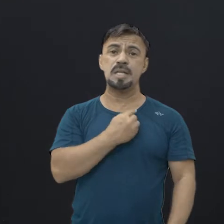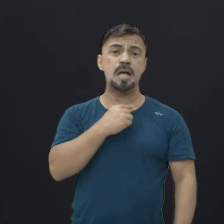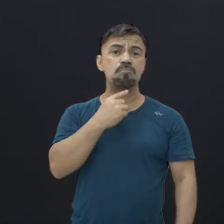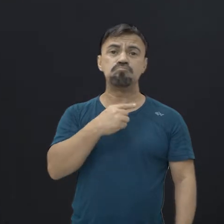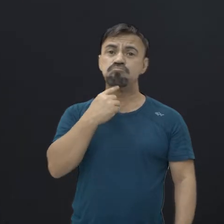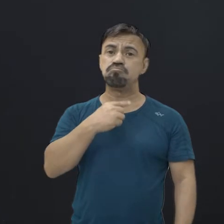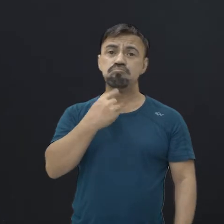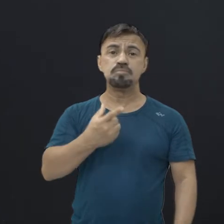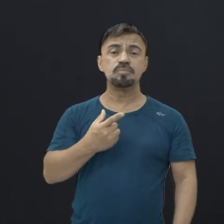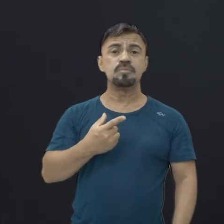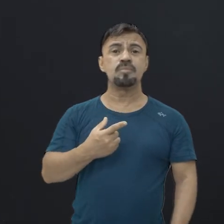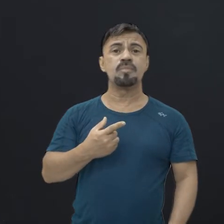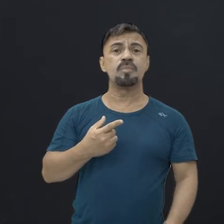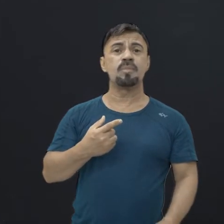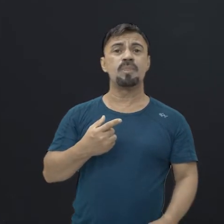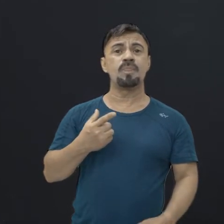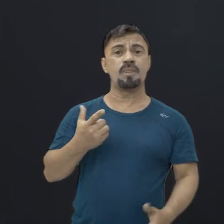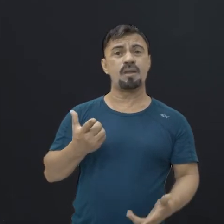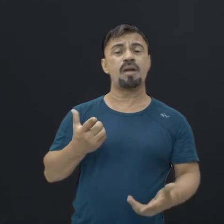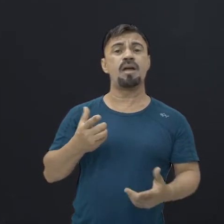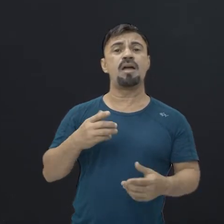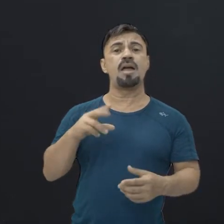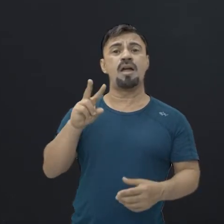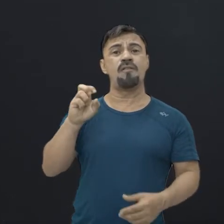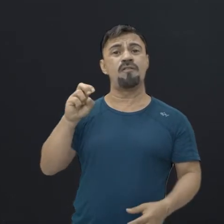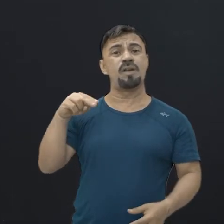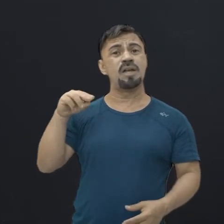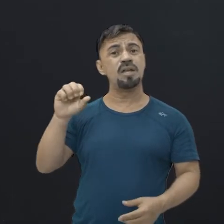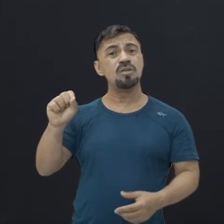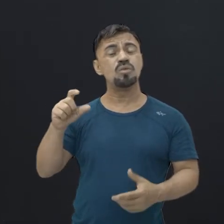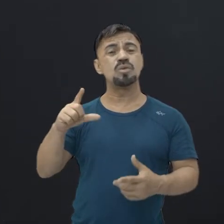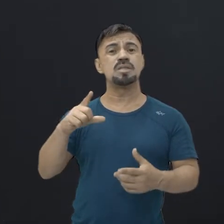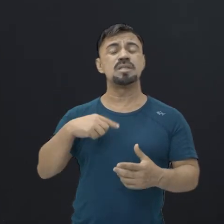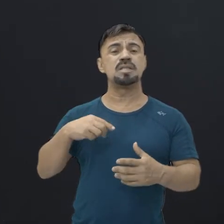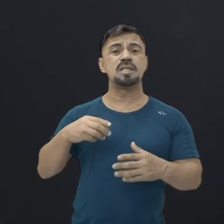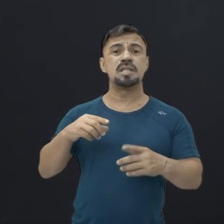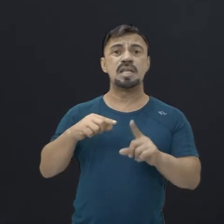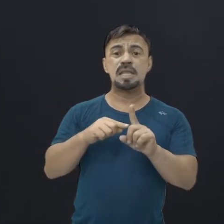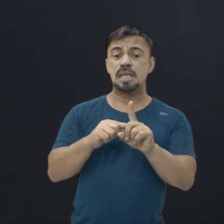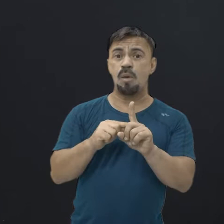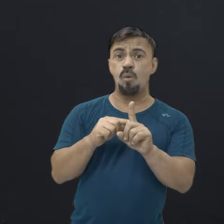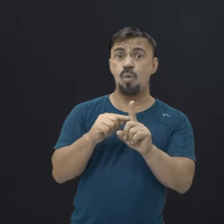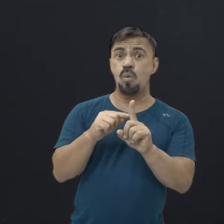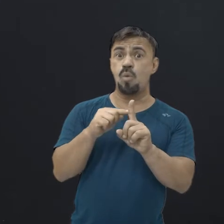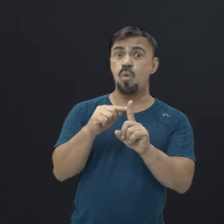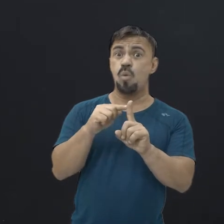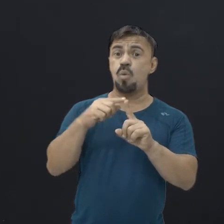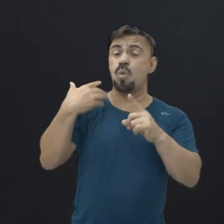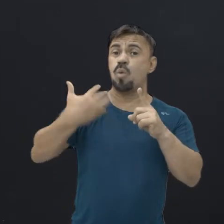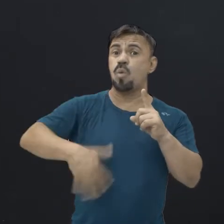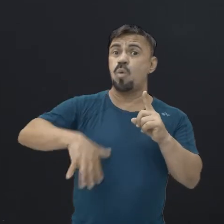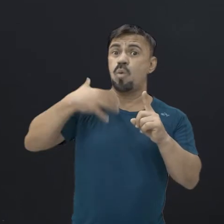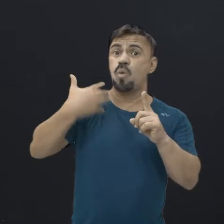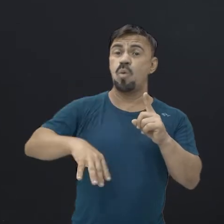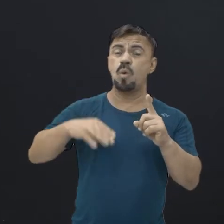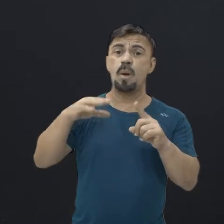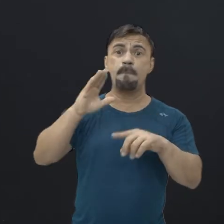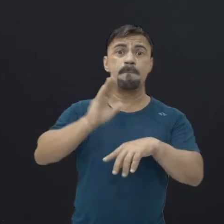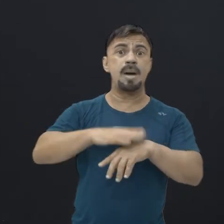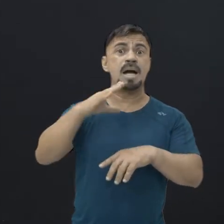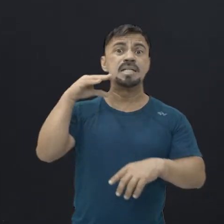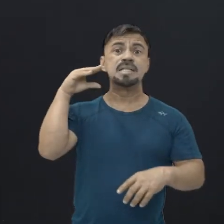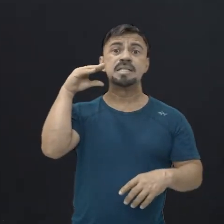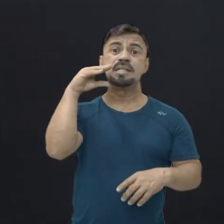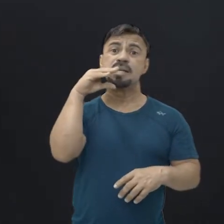Pensa em Vênus, está aqui do nosso lado. A temperatura é absurda de alta. É o planeta mais quente do Sistema Solar. Por